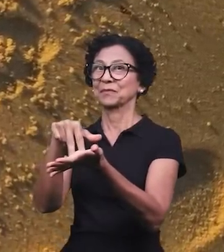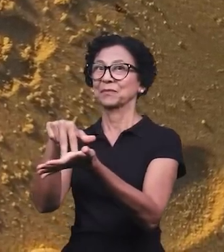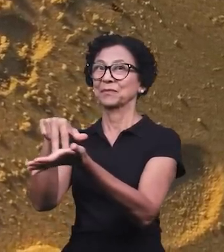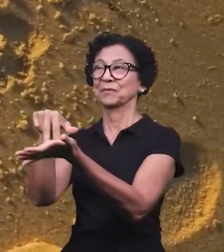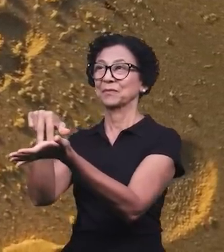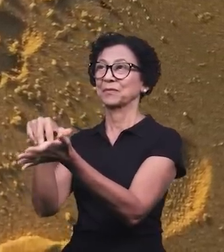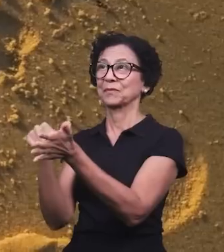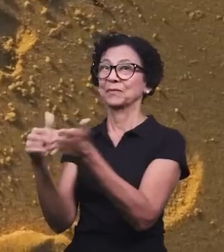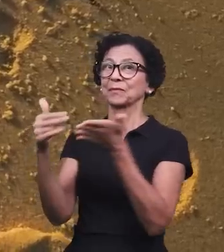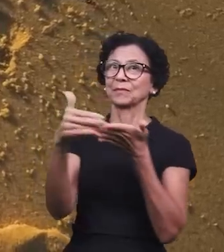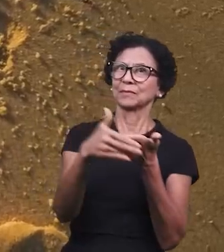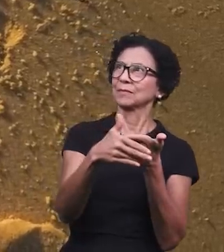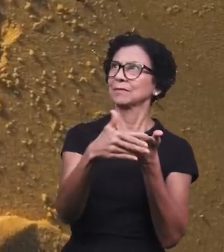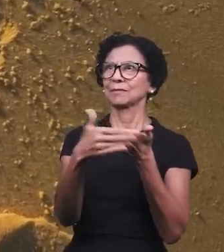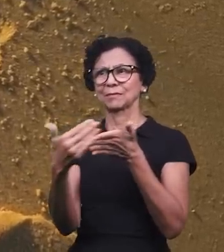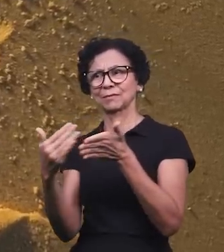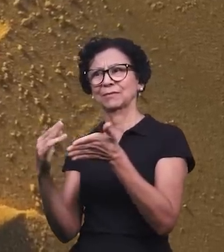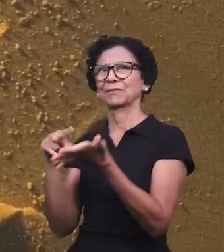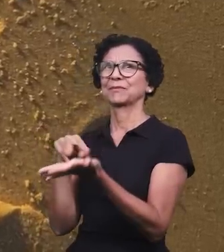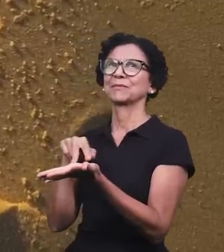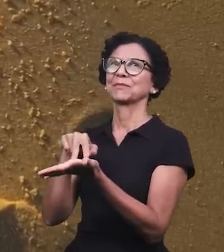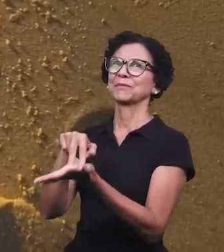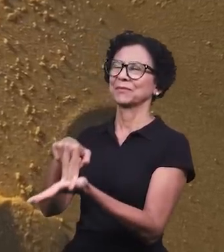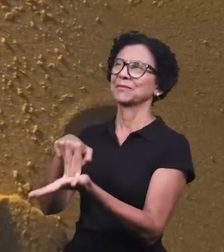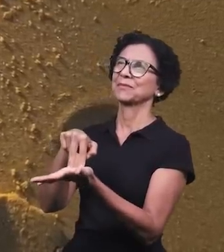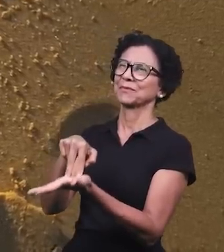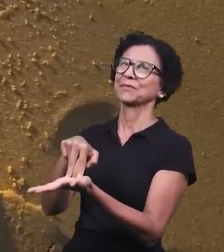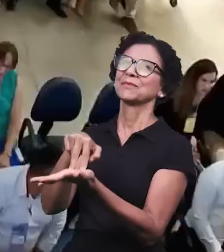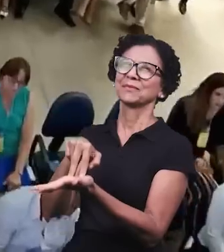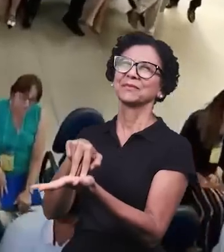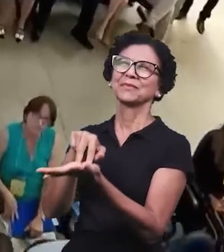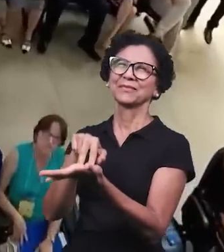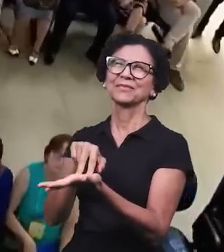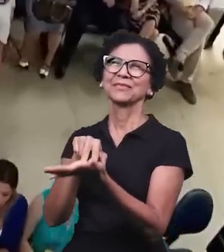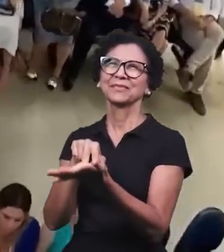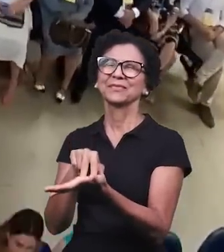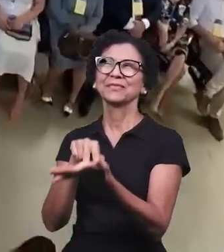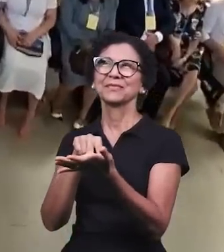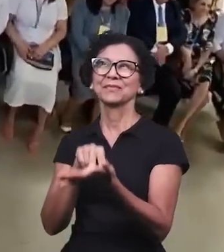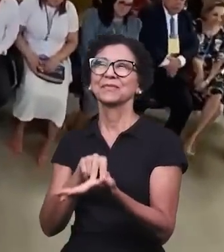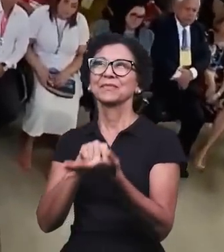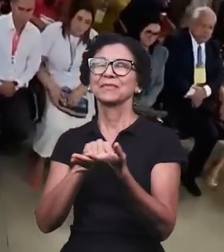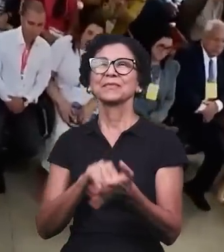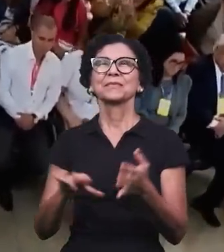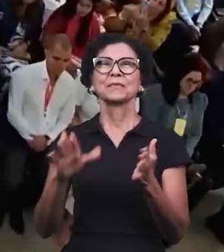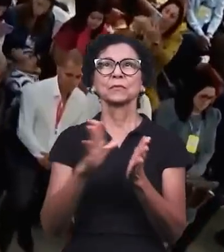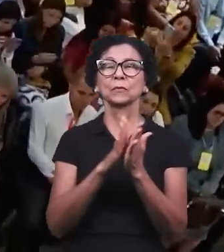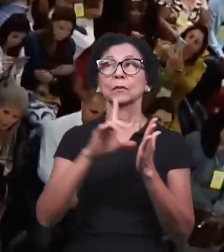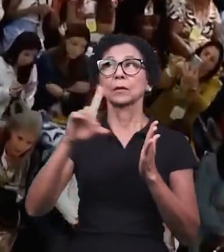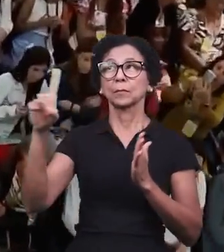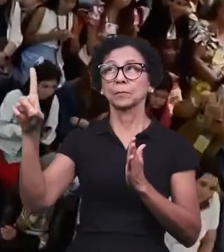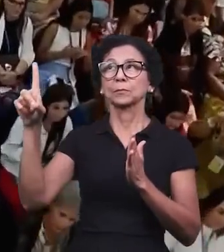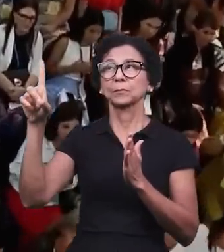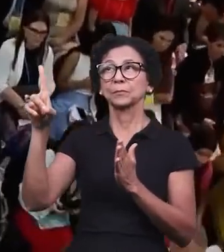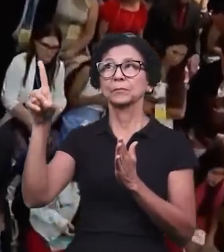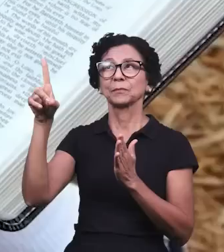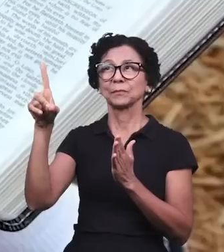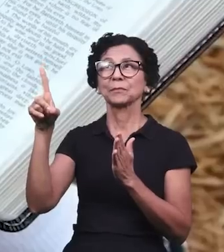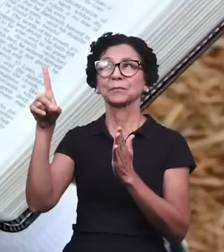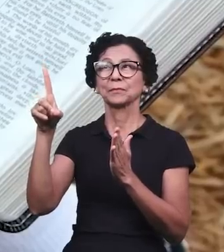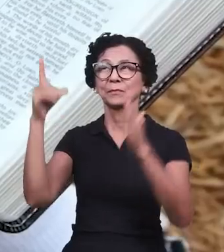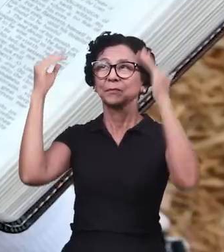viva. Amém? Pastor Fábio. Amém. A paz do Senhor. Que o Senhor abençoe a todos